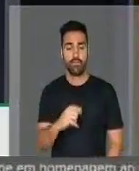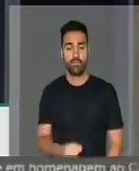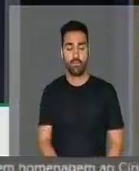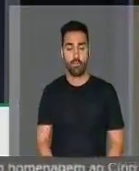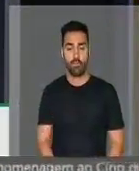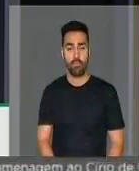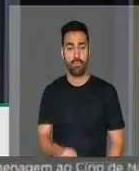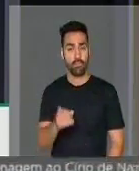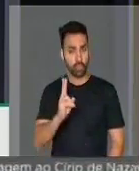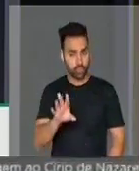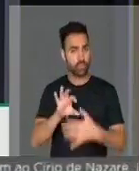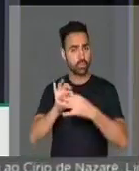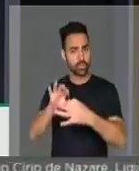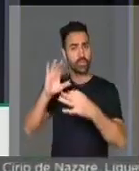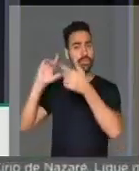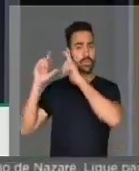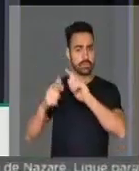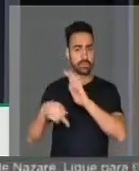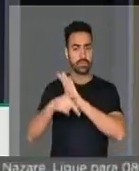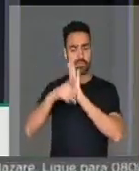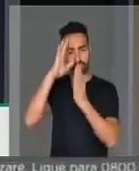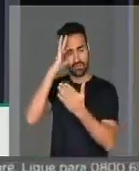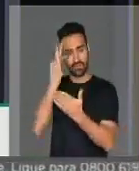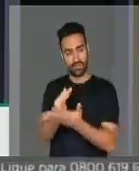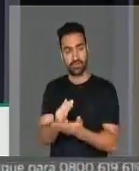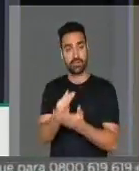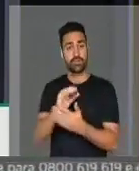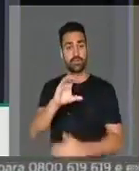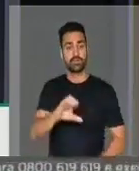mantêm-se na fé tradicional